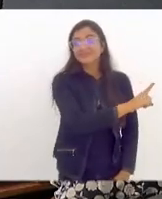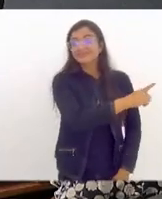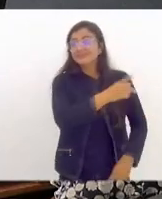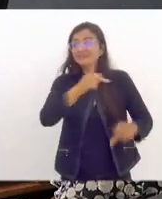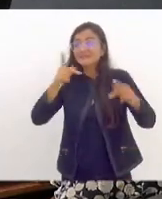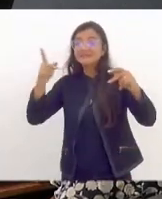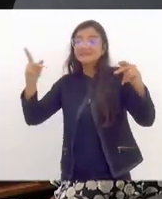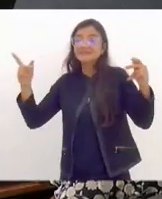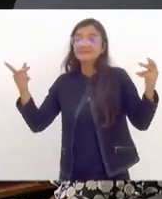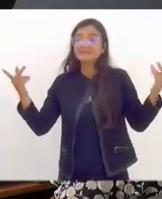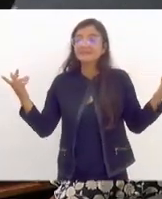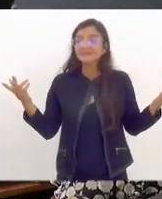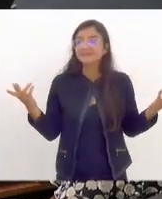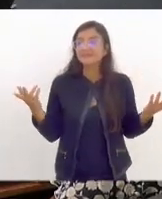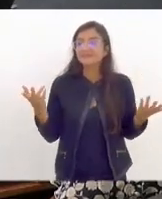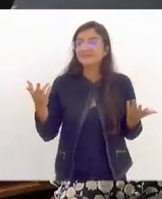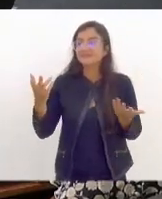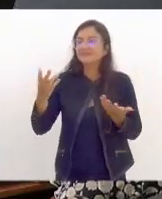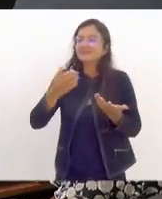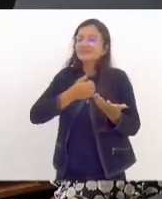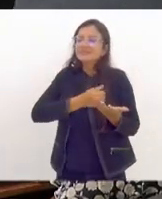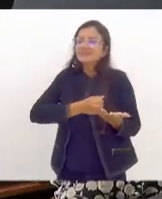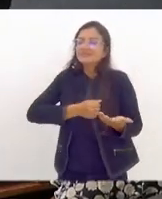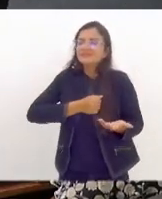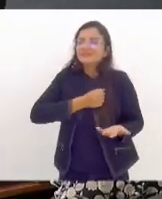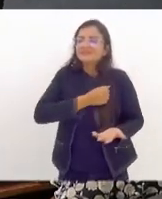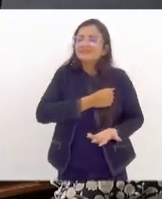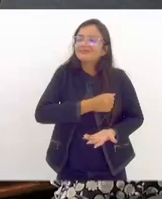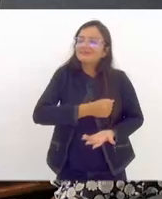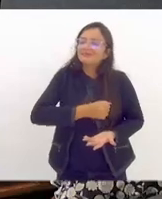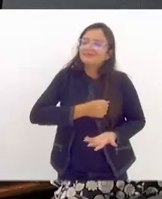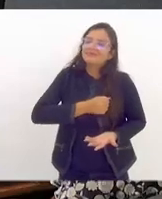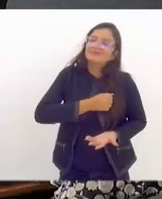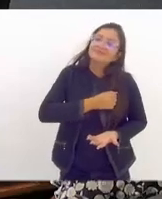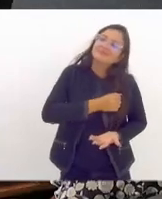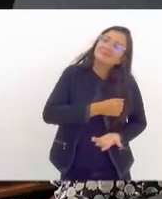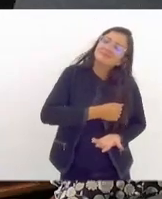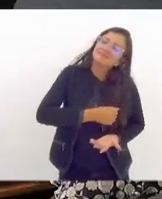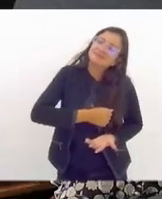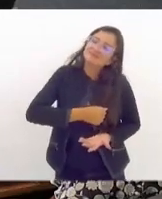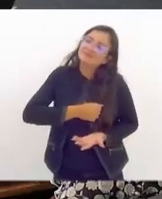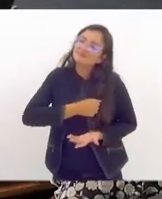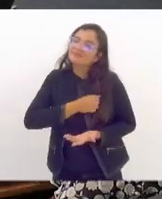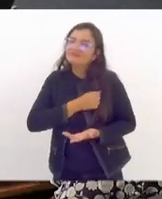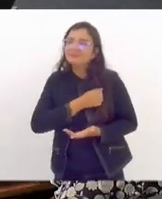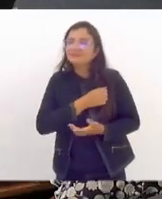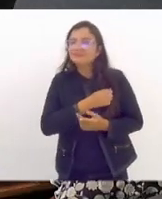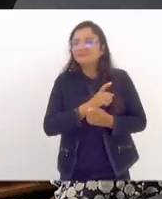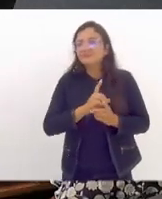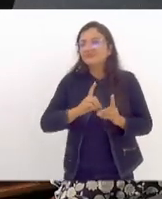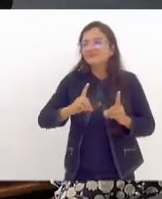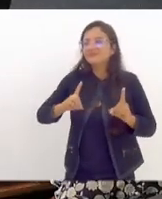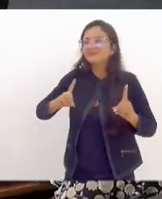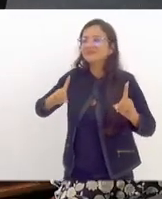Quem Parte leva saudade quem fica